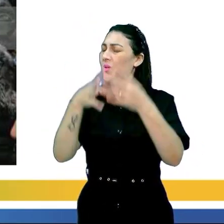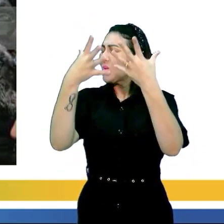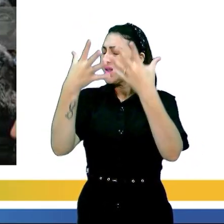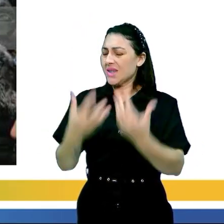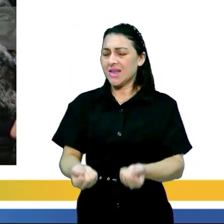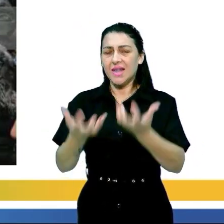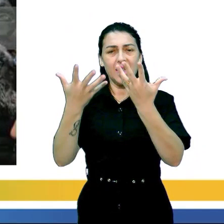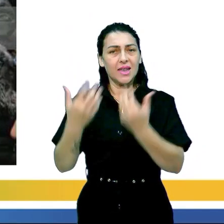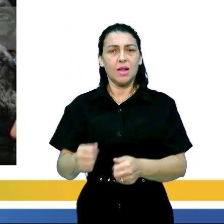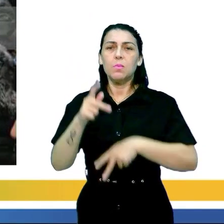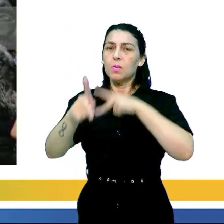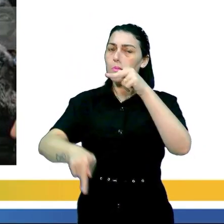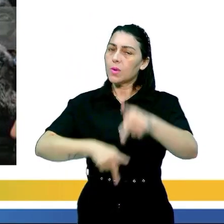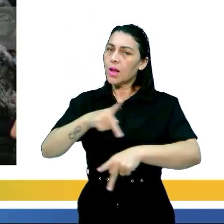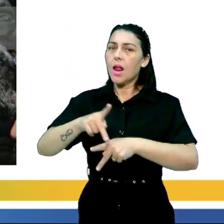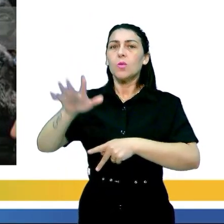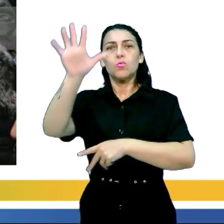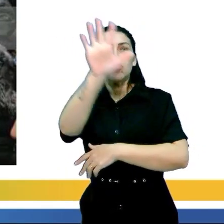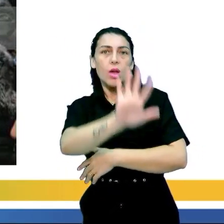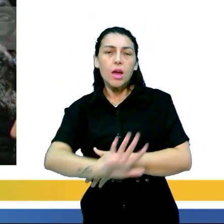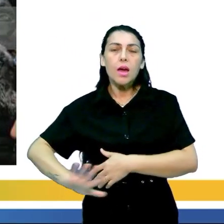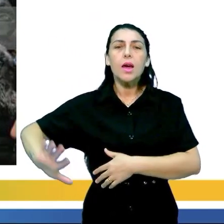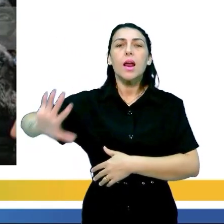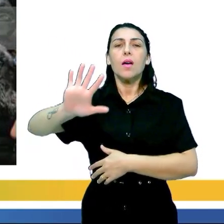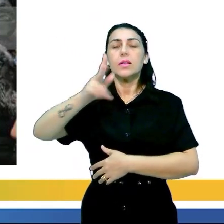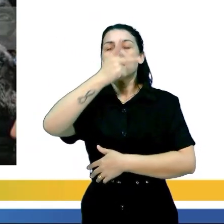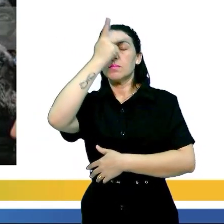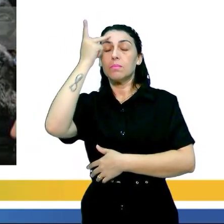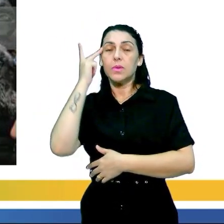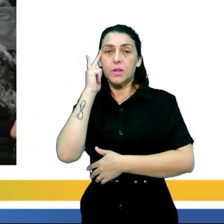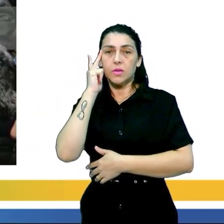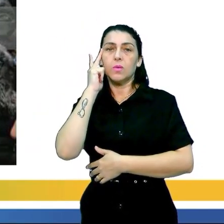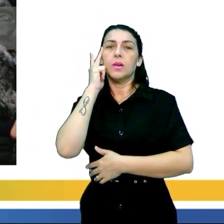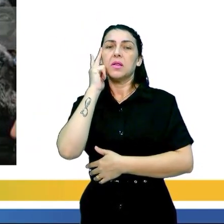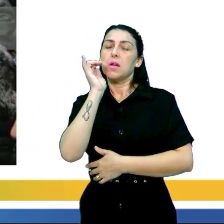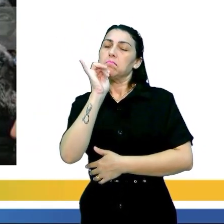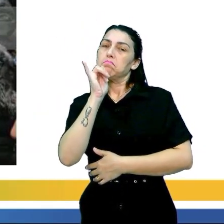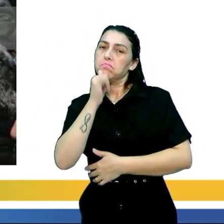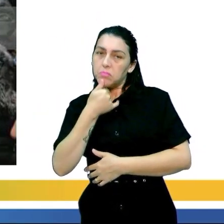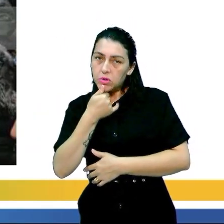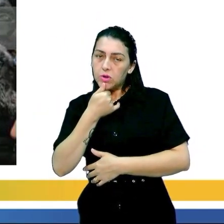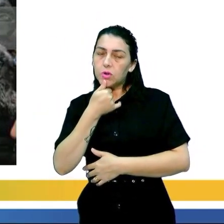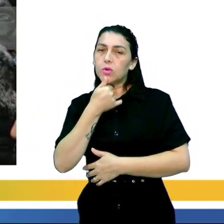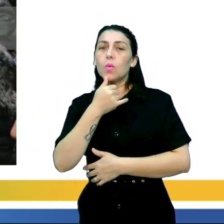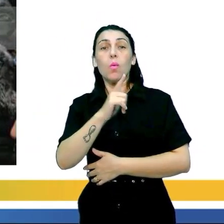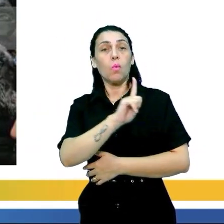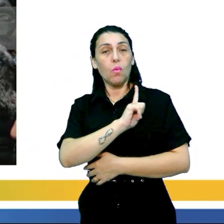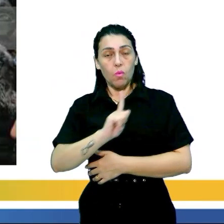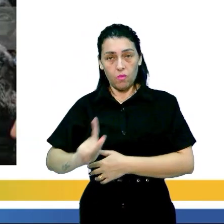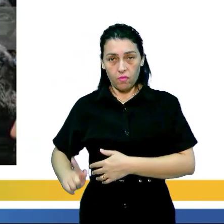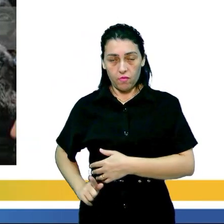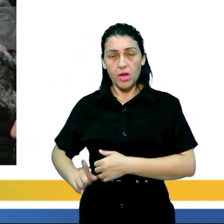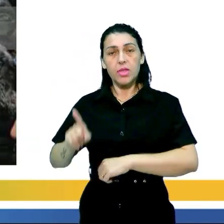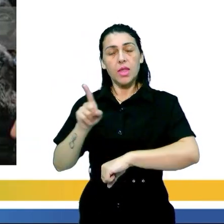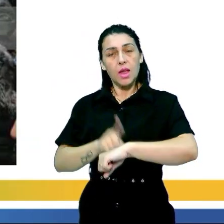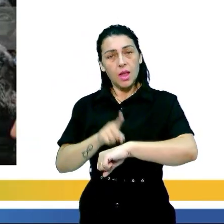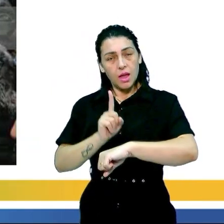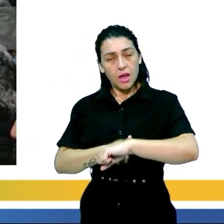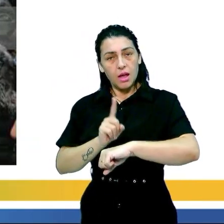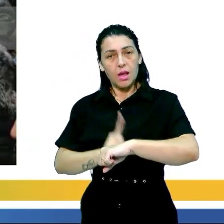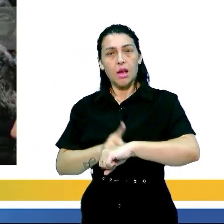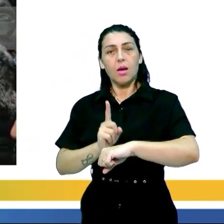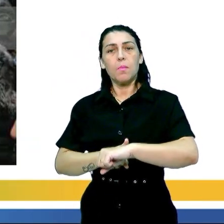da população era de forma geral. Muitas pessoas estavam descontentes com o governo da época,